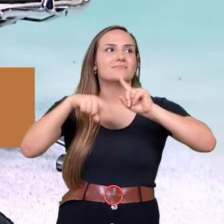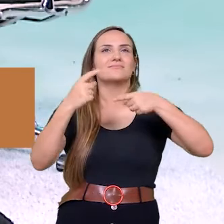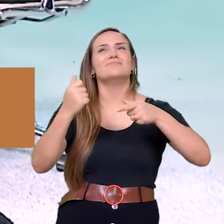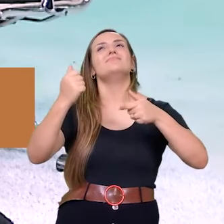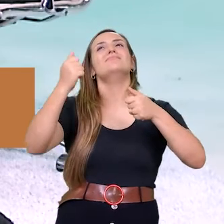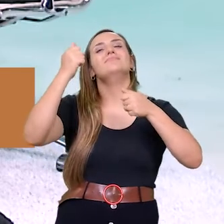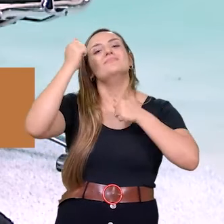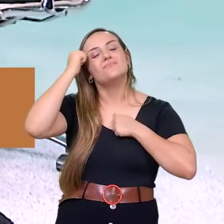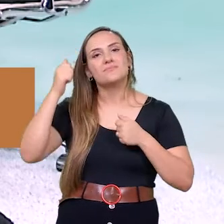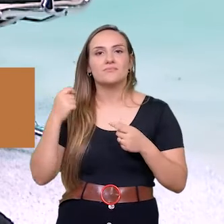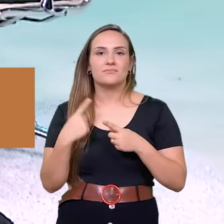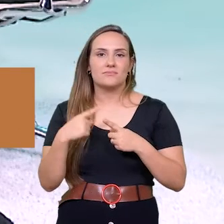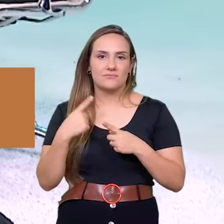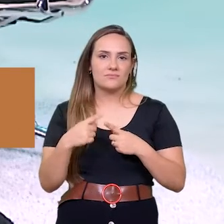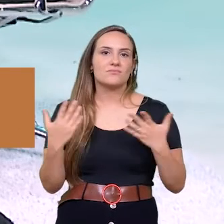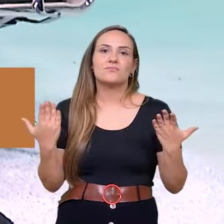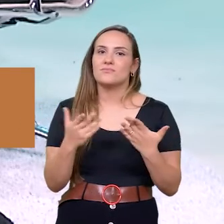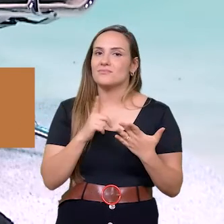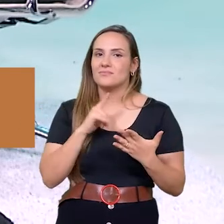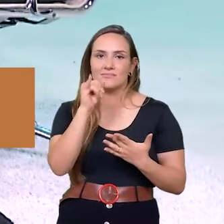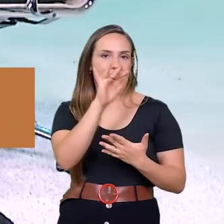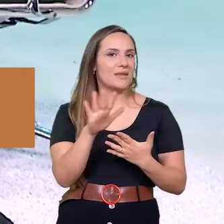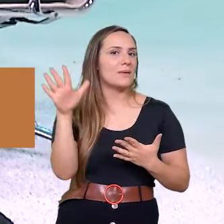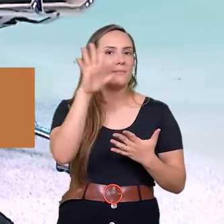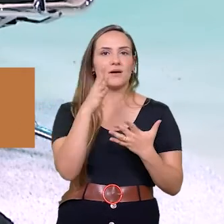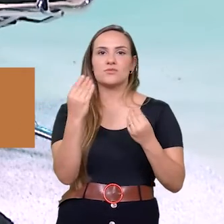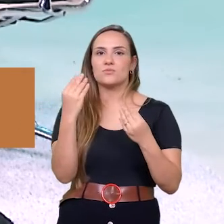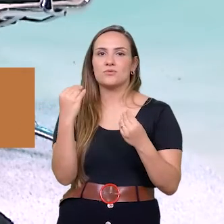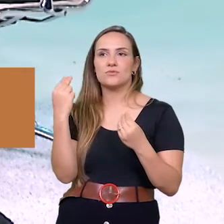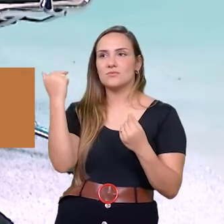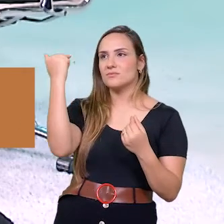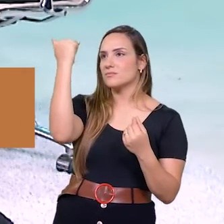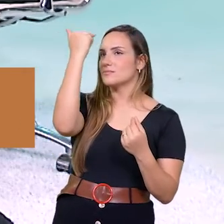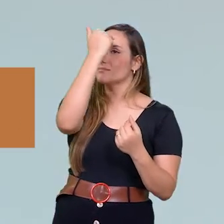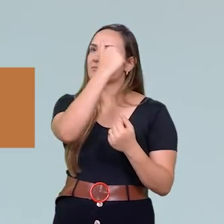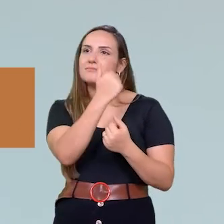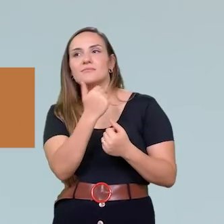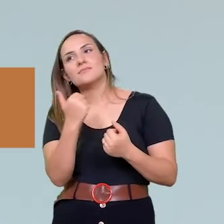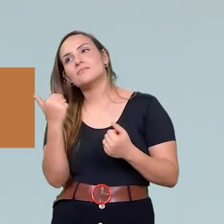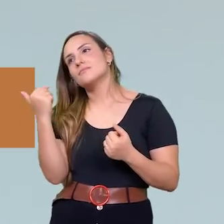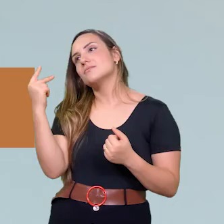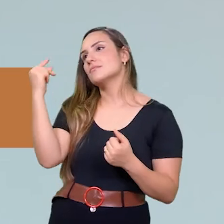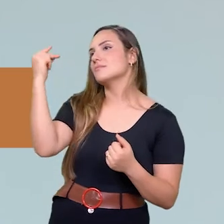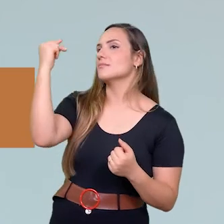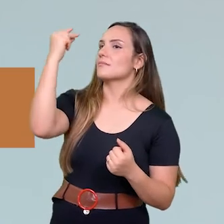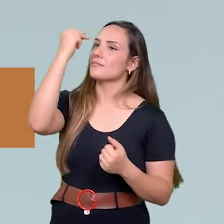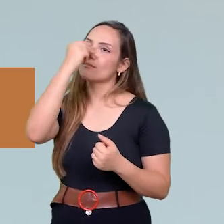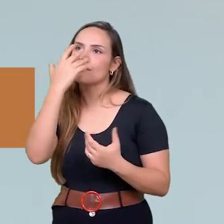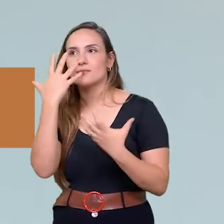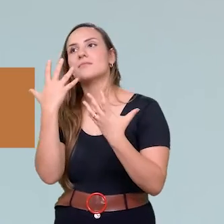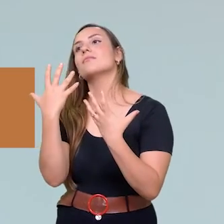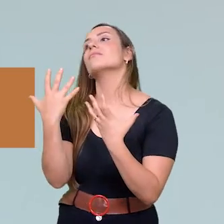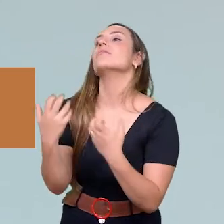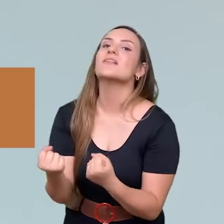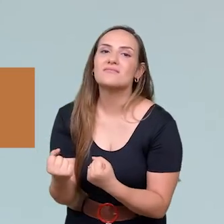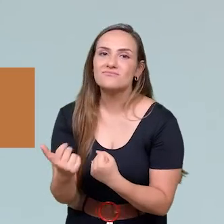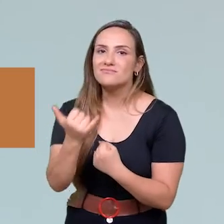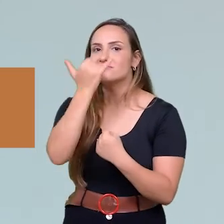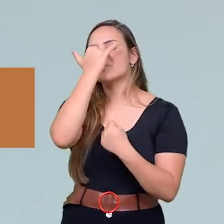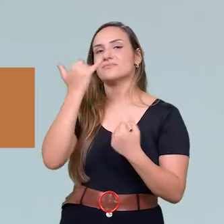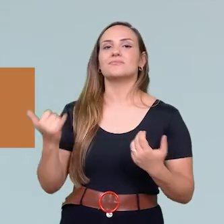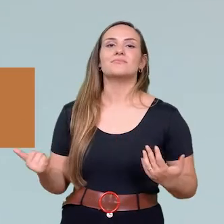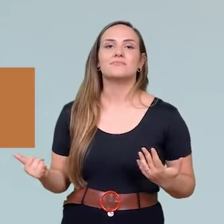fazemos, porque a publicidade é muito sedutora. Ela usa neurolinguística, né? Ela